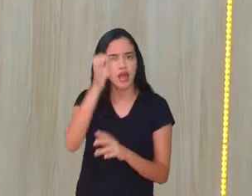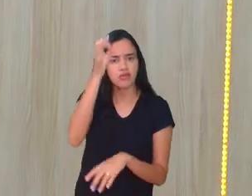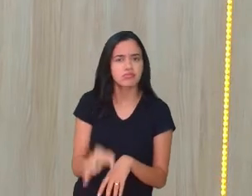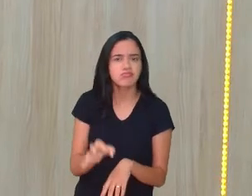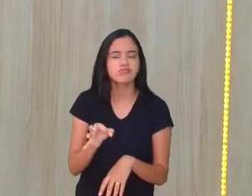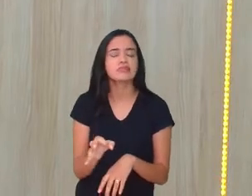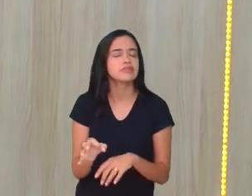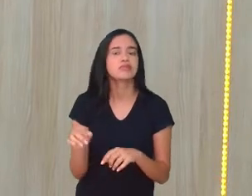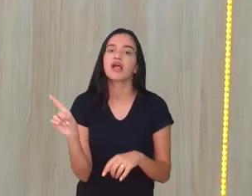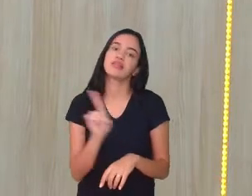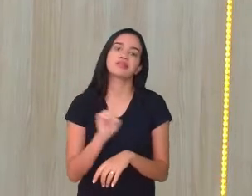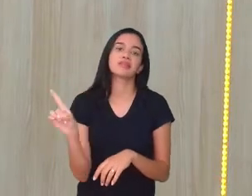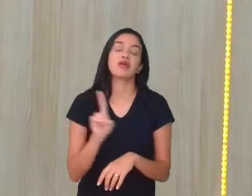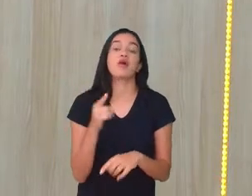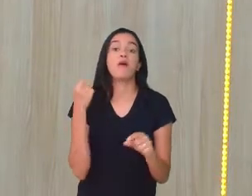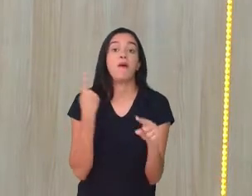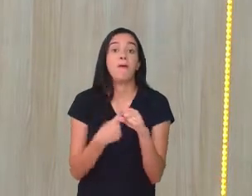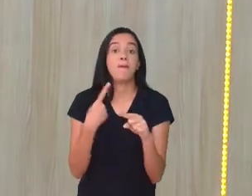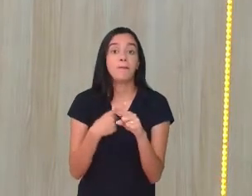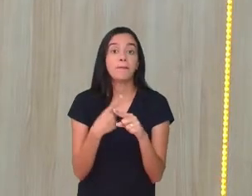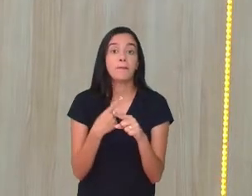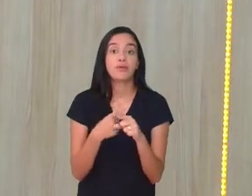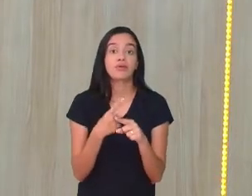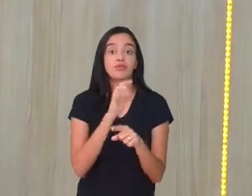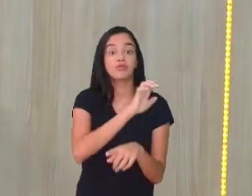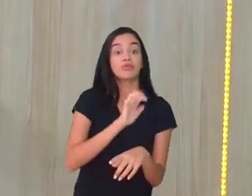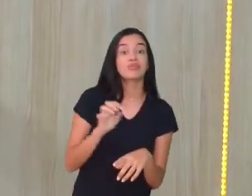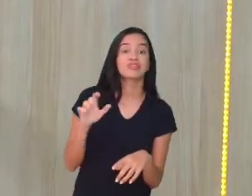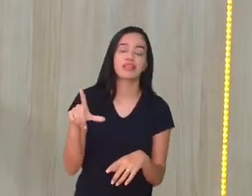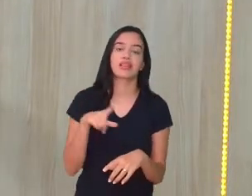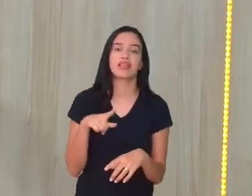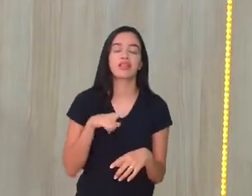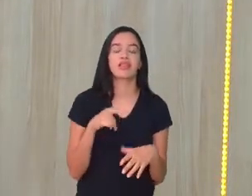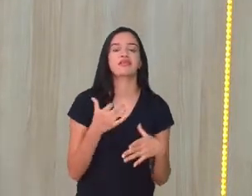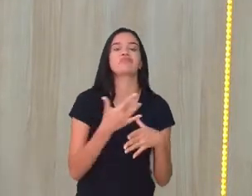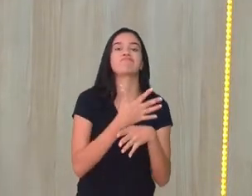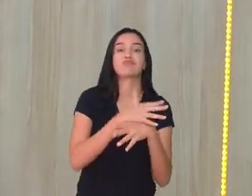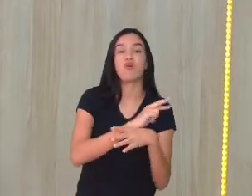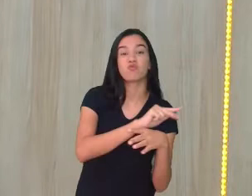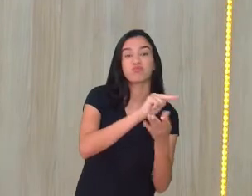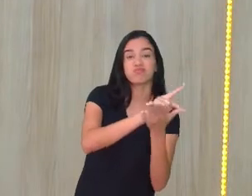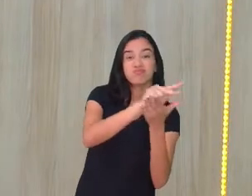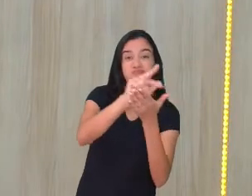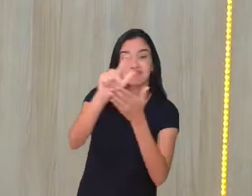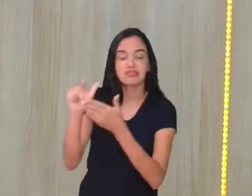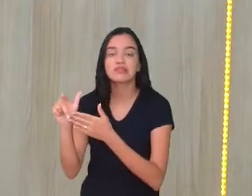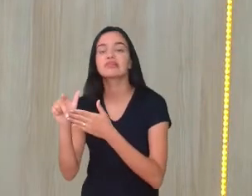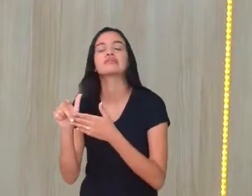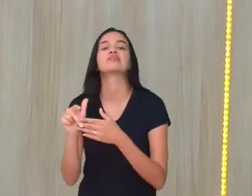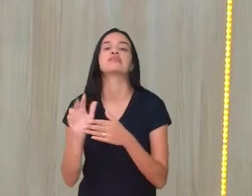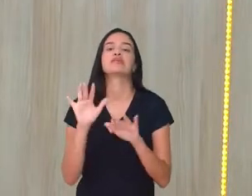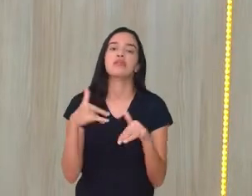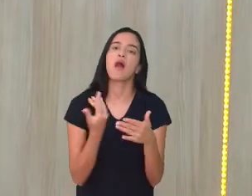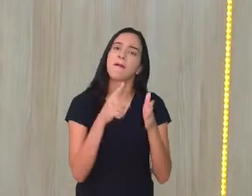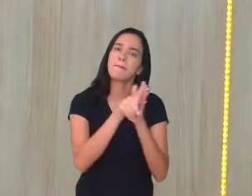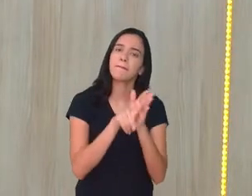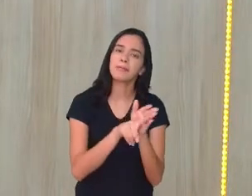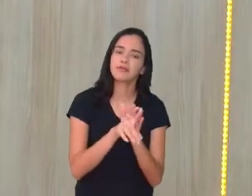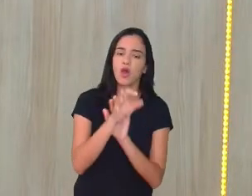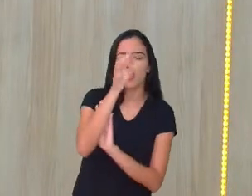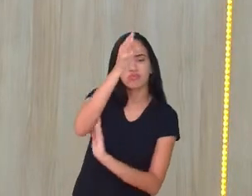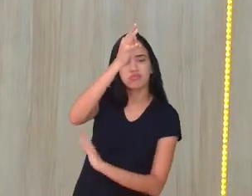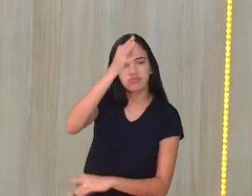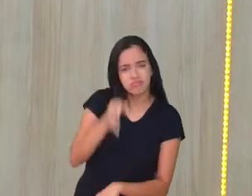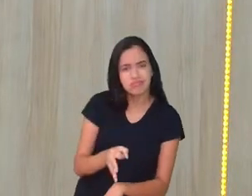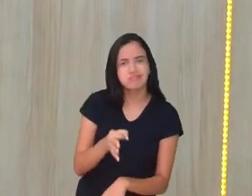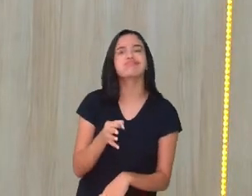Não, porque o estado tem várias cidades. Então, para que a pesquisa ela seja a mais fidedigna, ou seja,